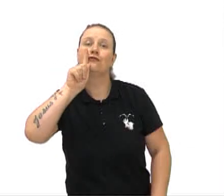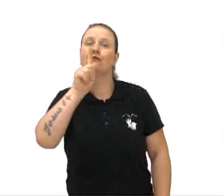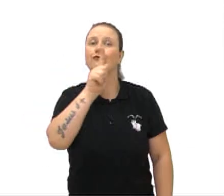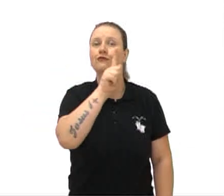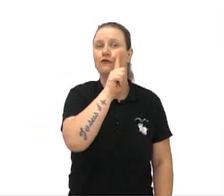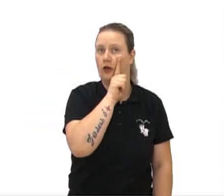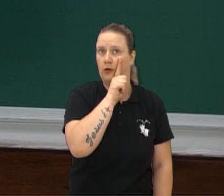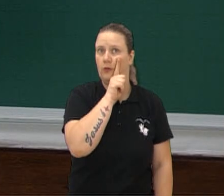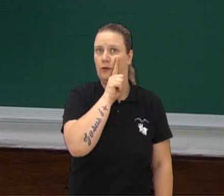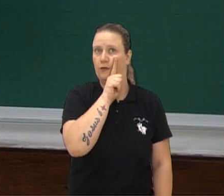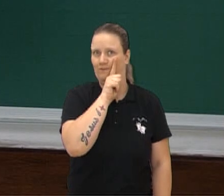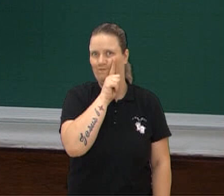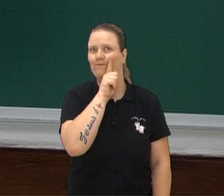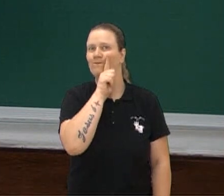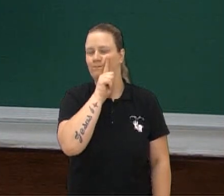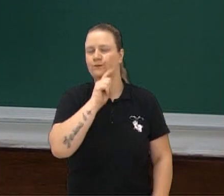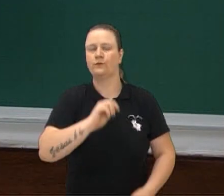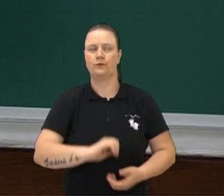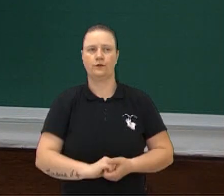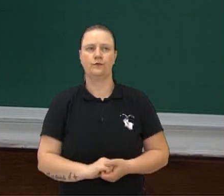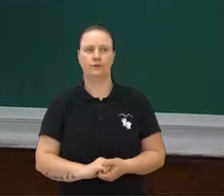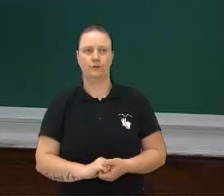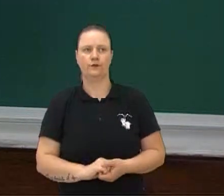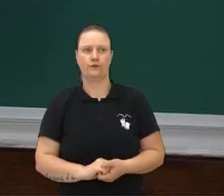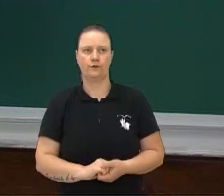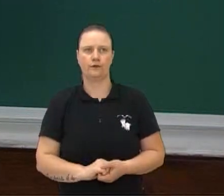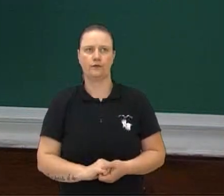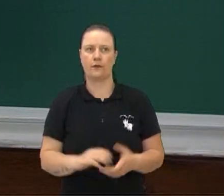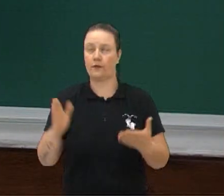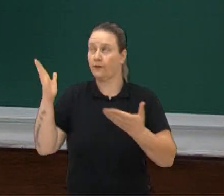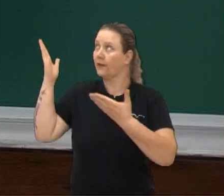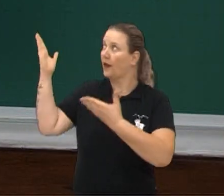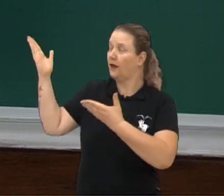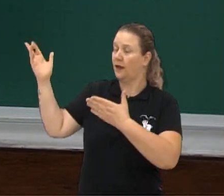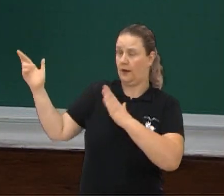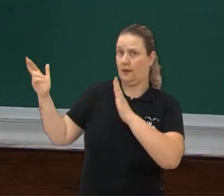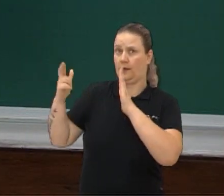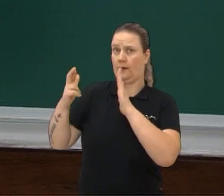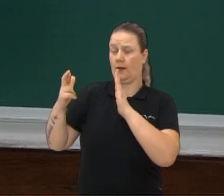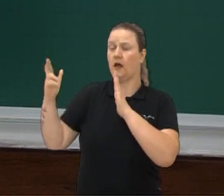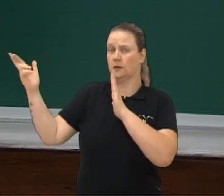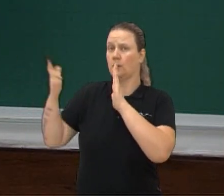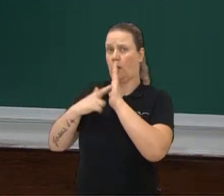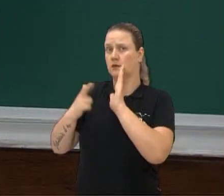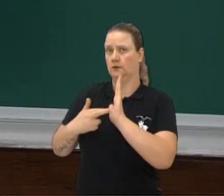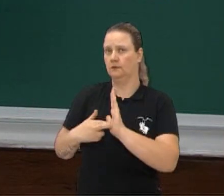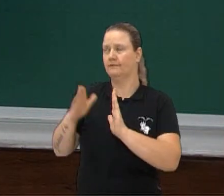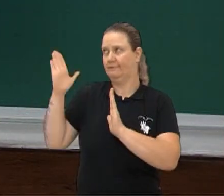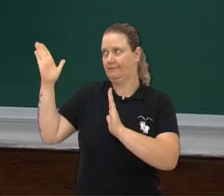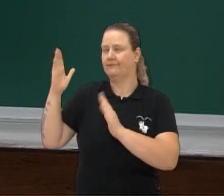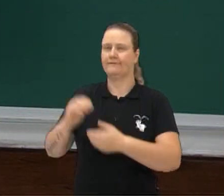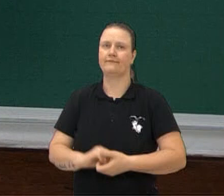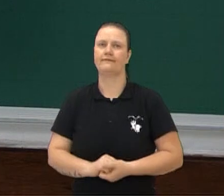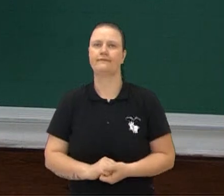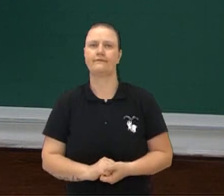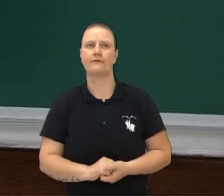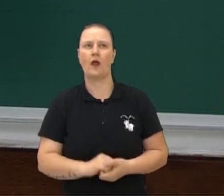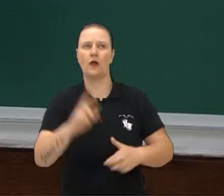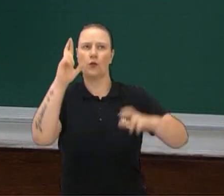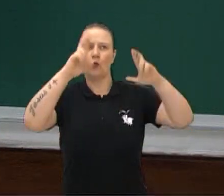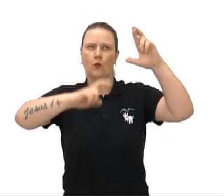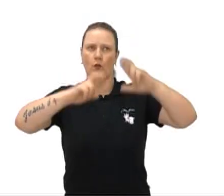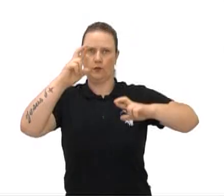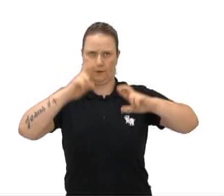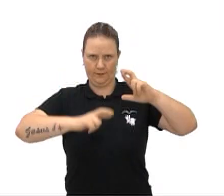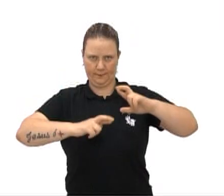então eles são irmãos gêmeos. Assim ficou a nossa primeira atividade, então. Analisando a